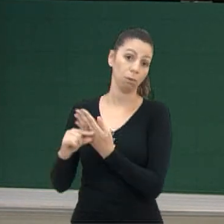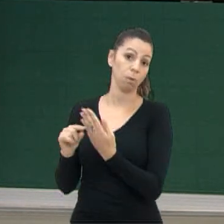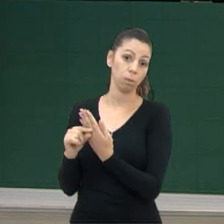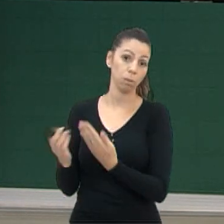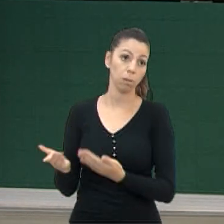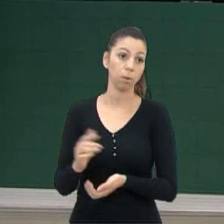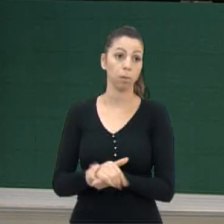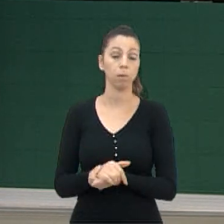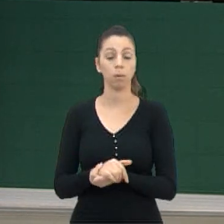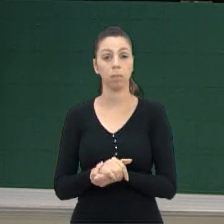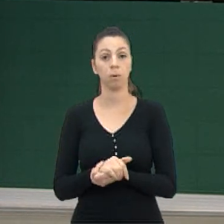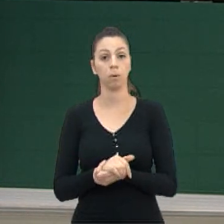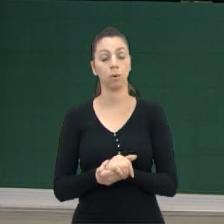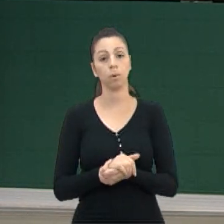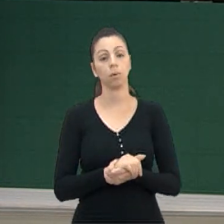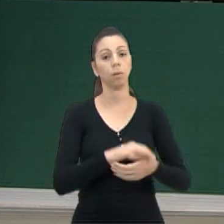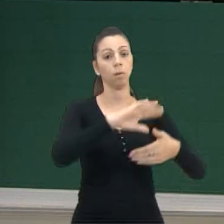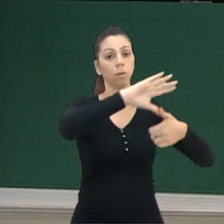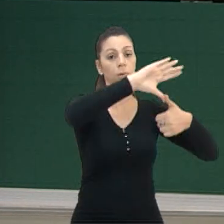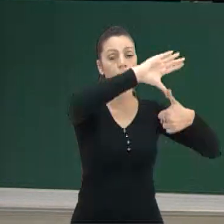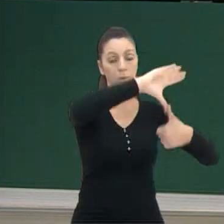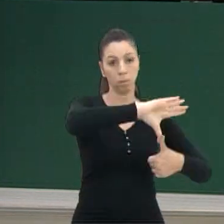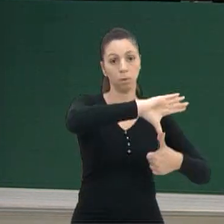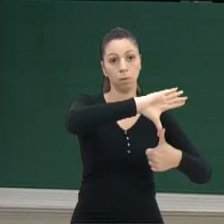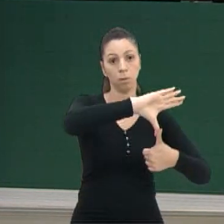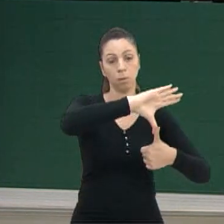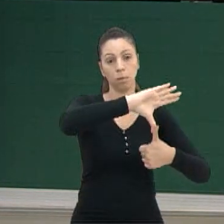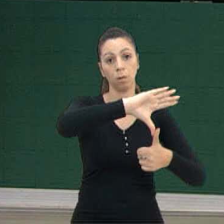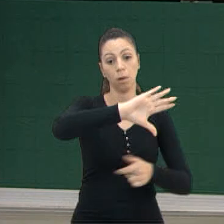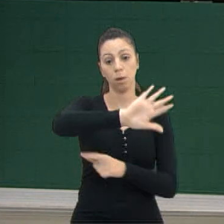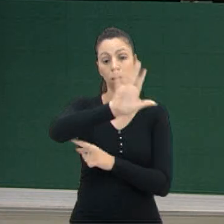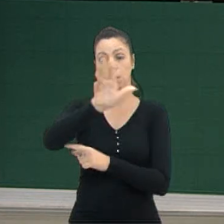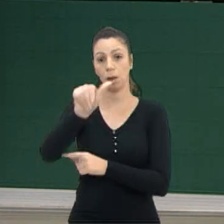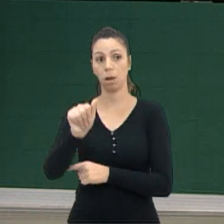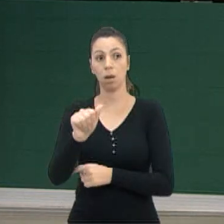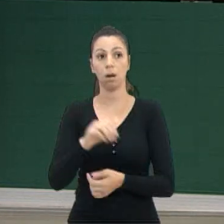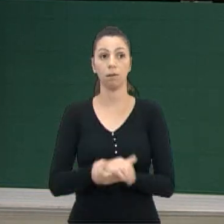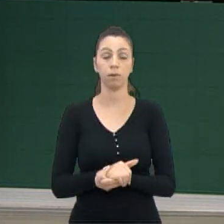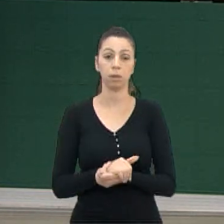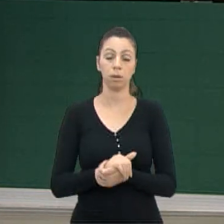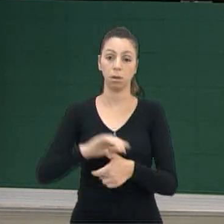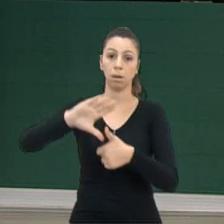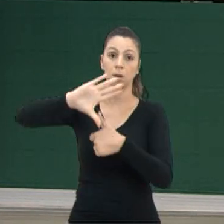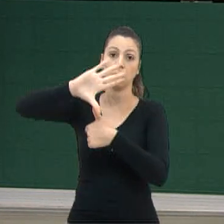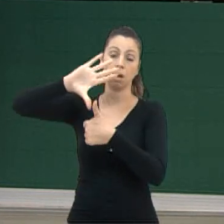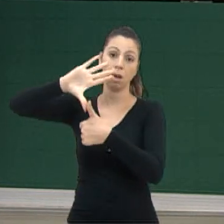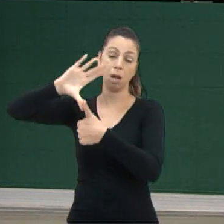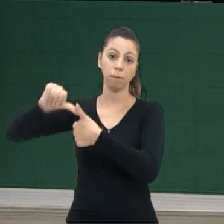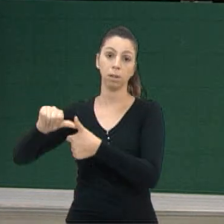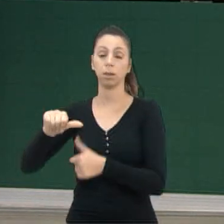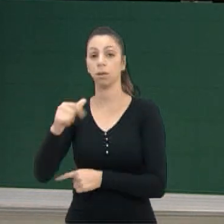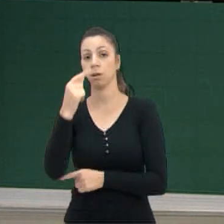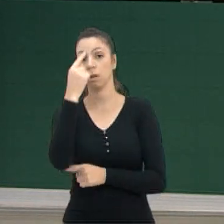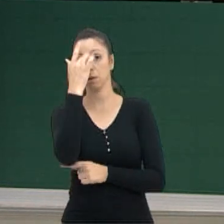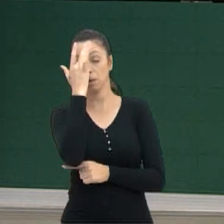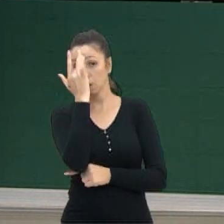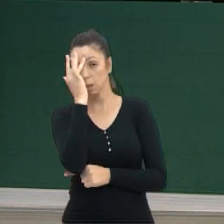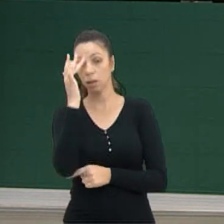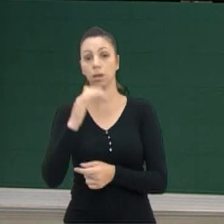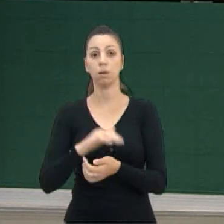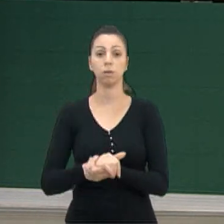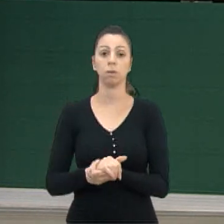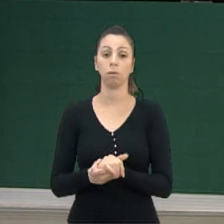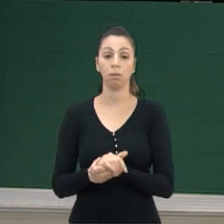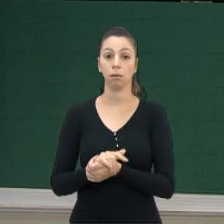também, América do Sul e África, esta se apresentando na África, na Índia, na Antártica e